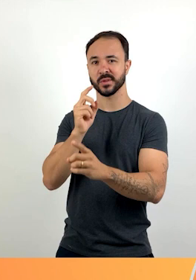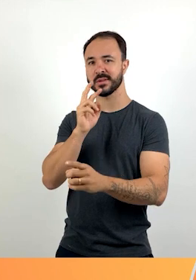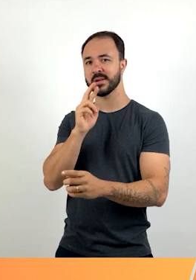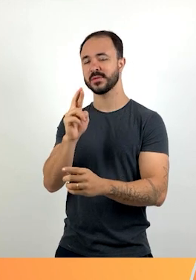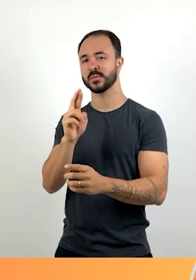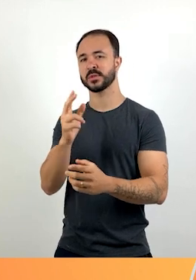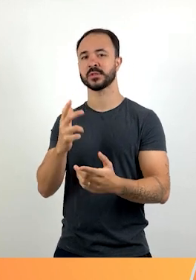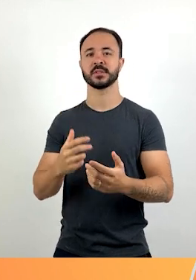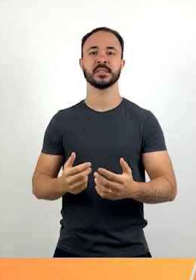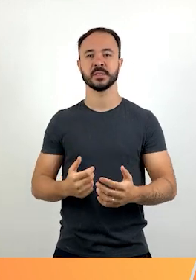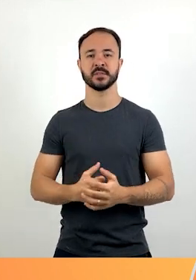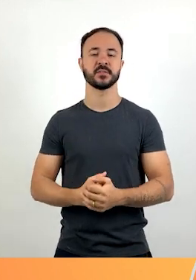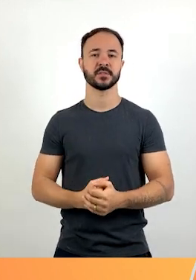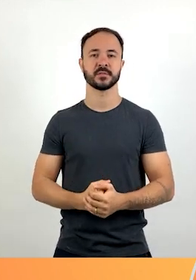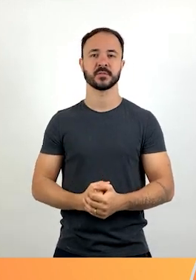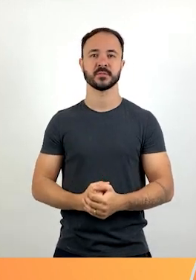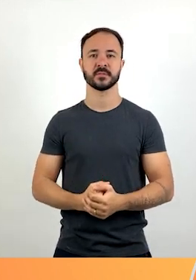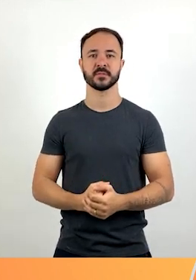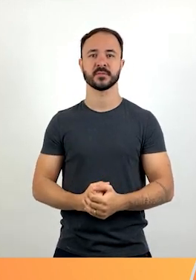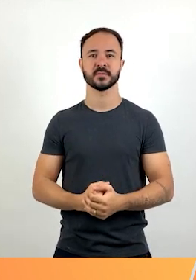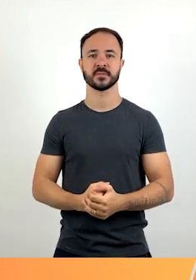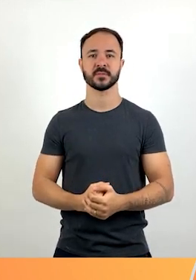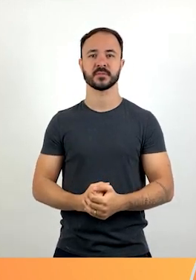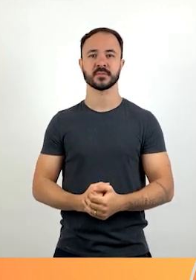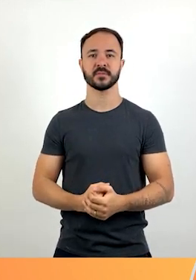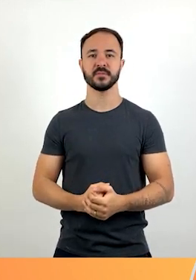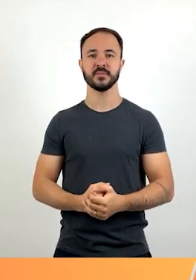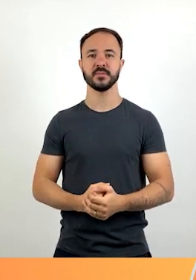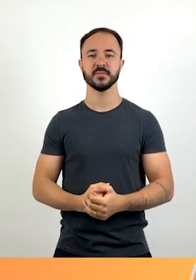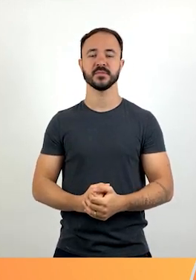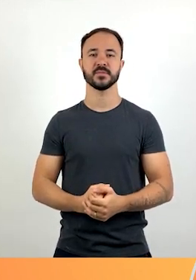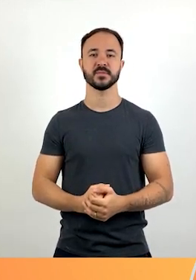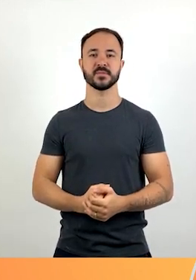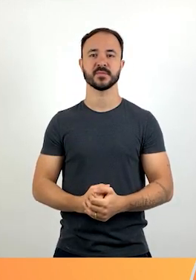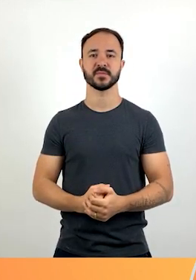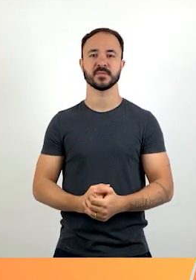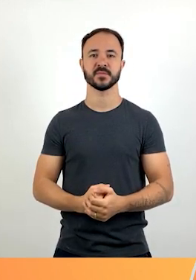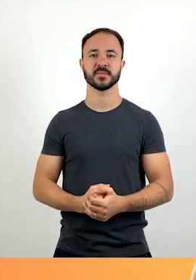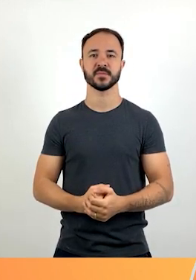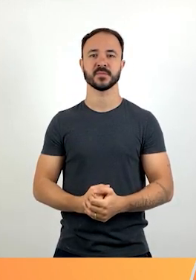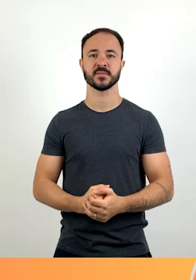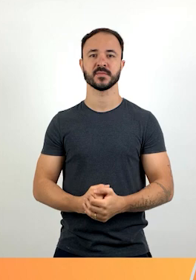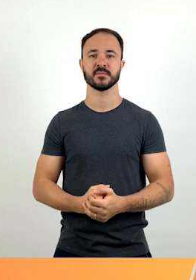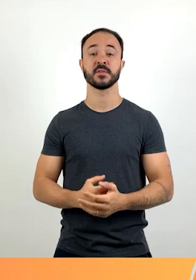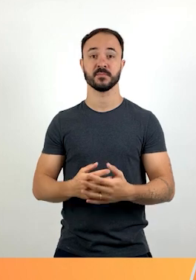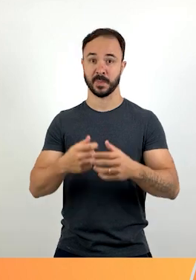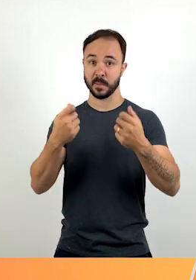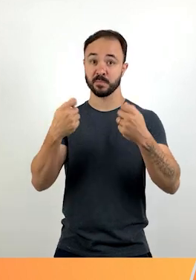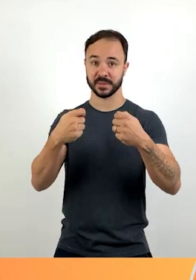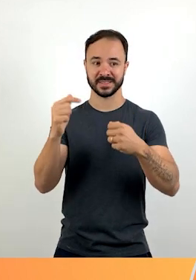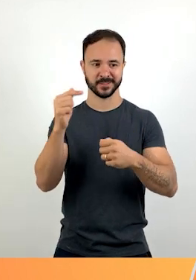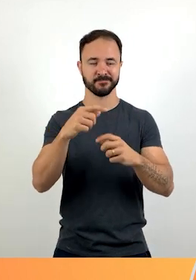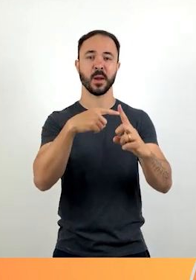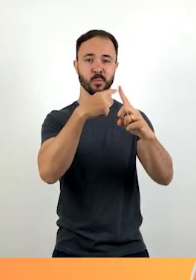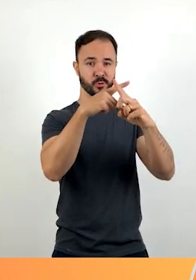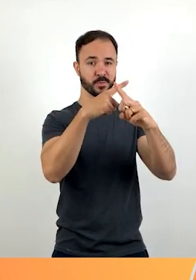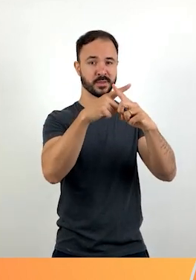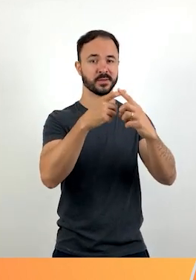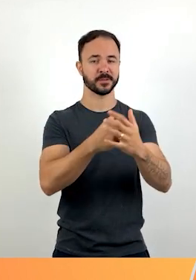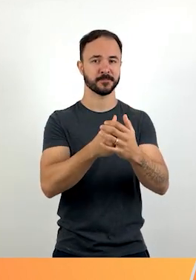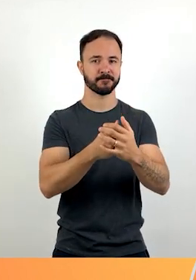77 sobre 20. Né? Então, tem que efetuar essa multiplicação. E olha só,